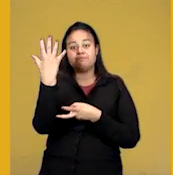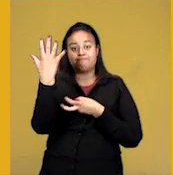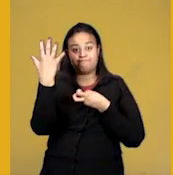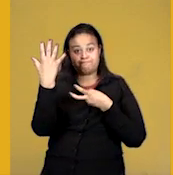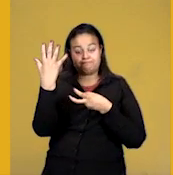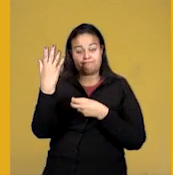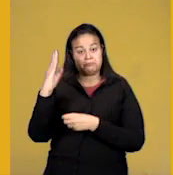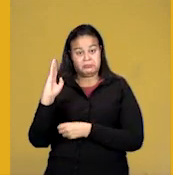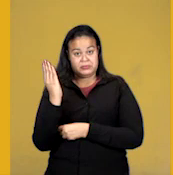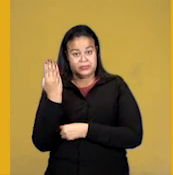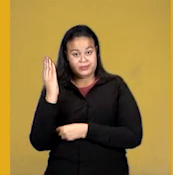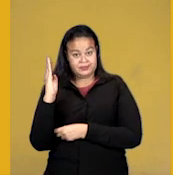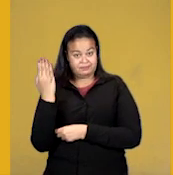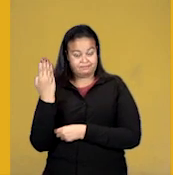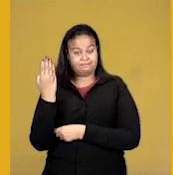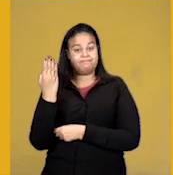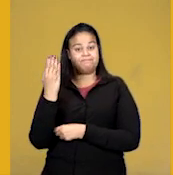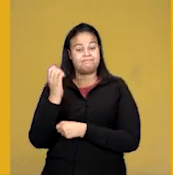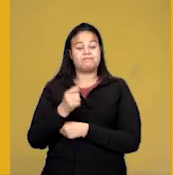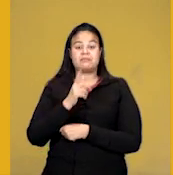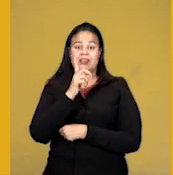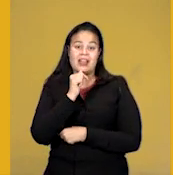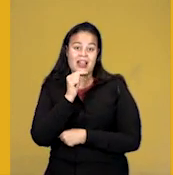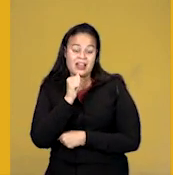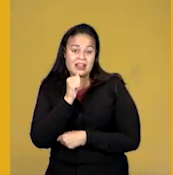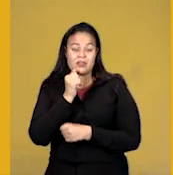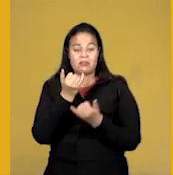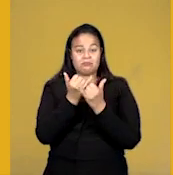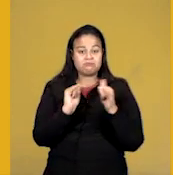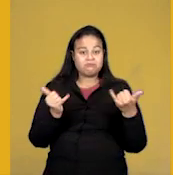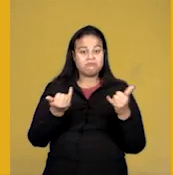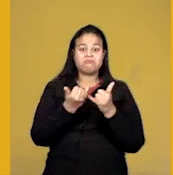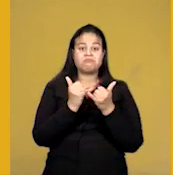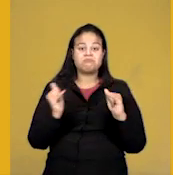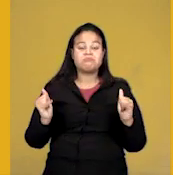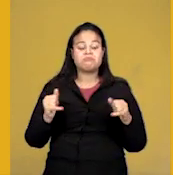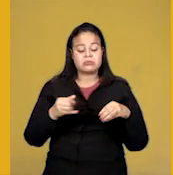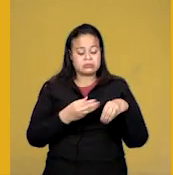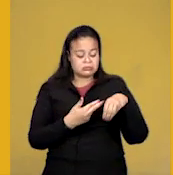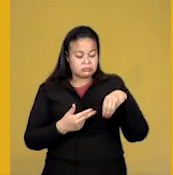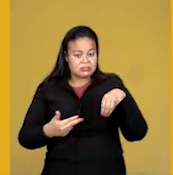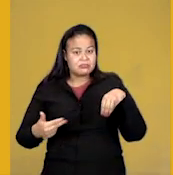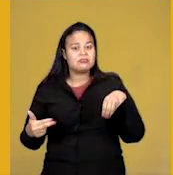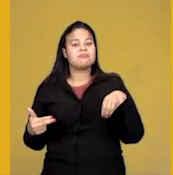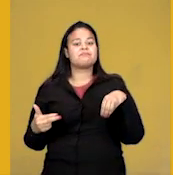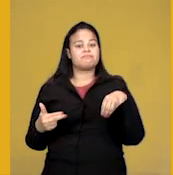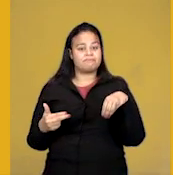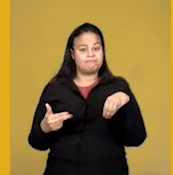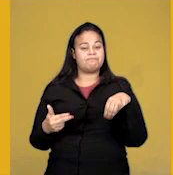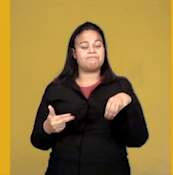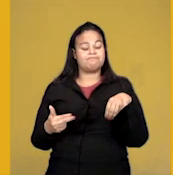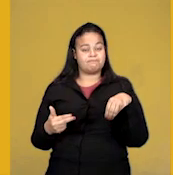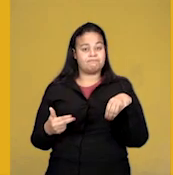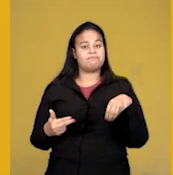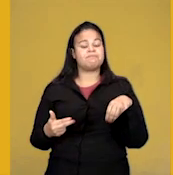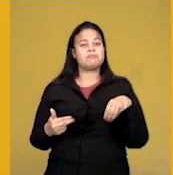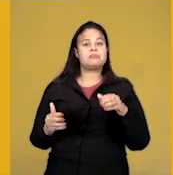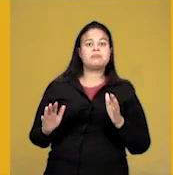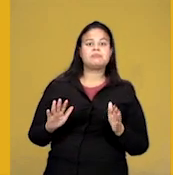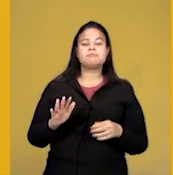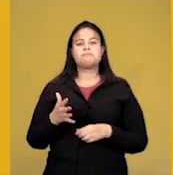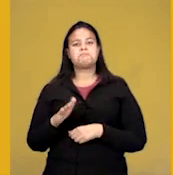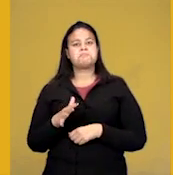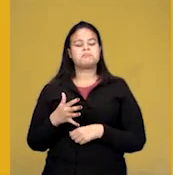Recursos biológicos, hídricos, energéticos, minerais. Então, até mais ou